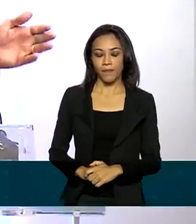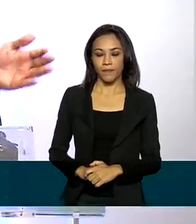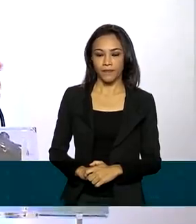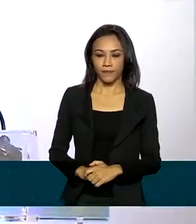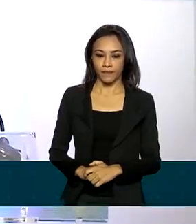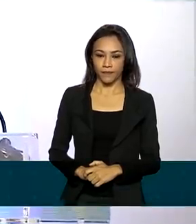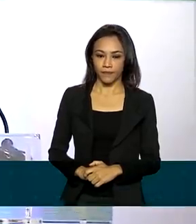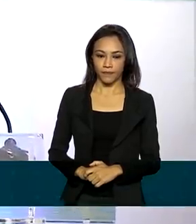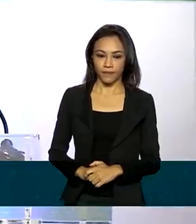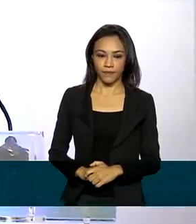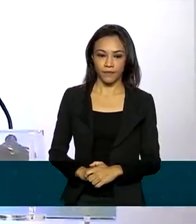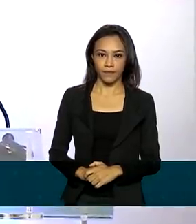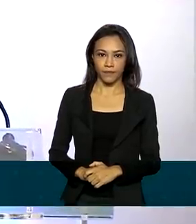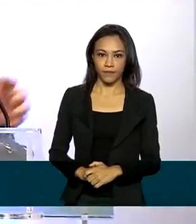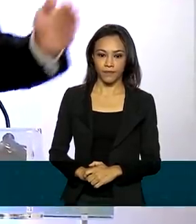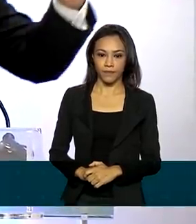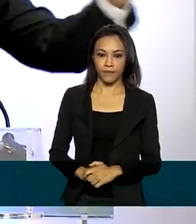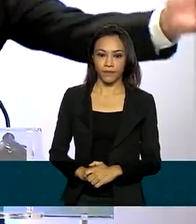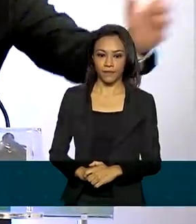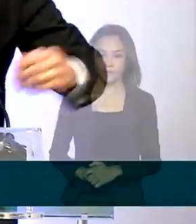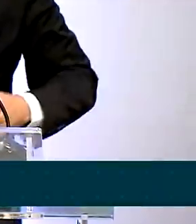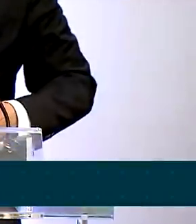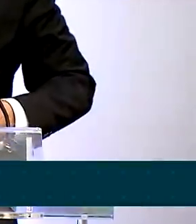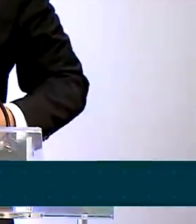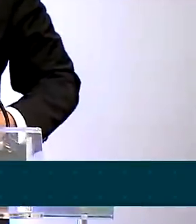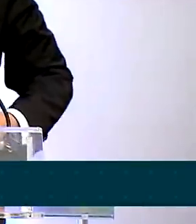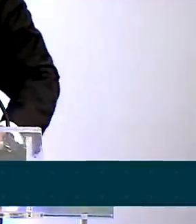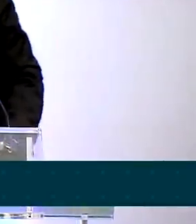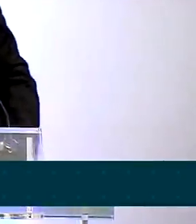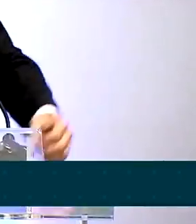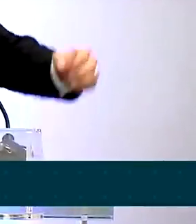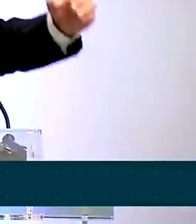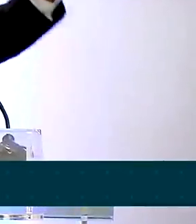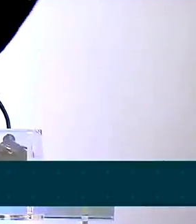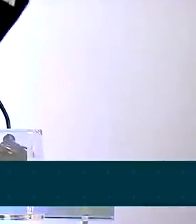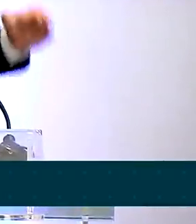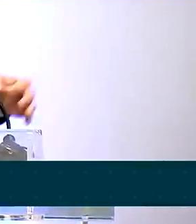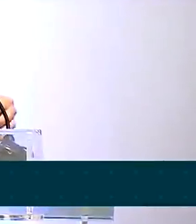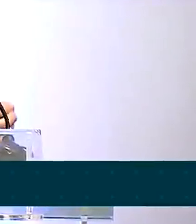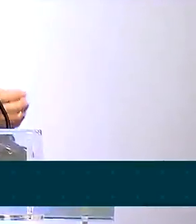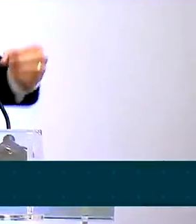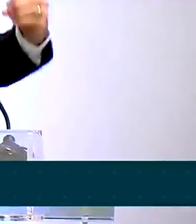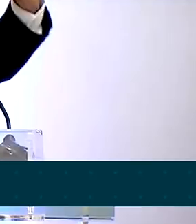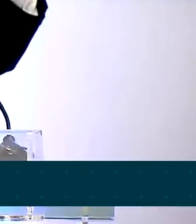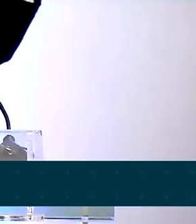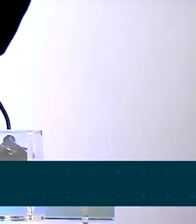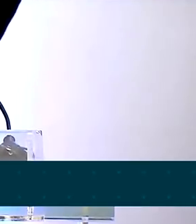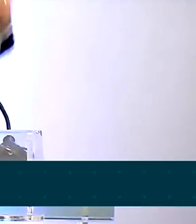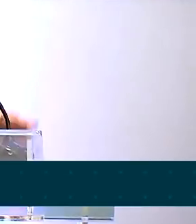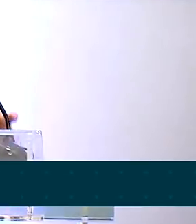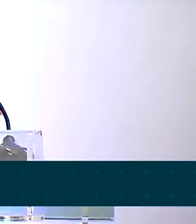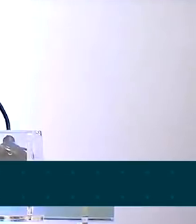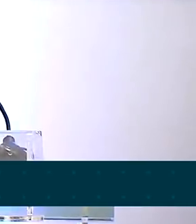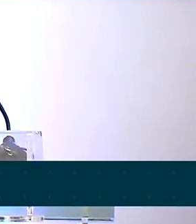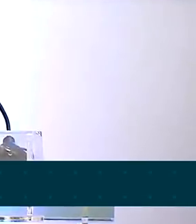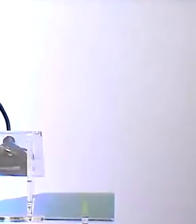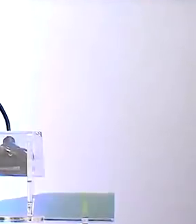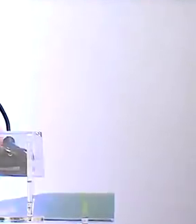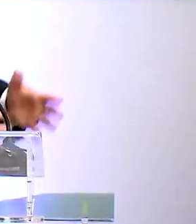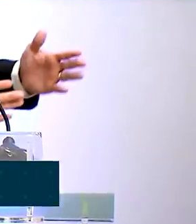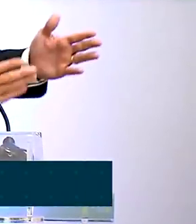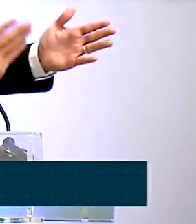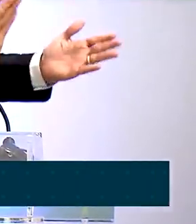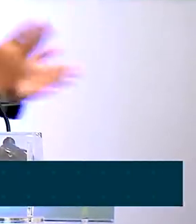benefício não chegava lá na ponta. Dona Maria, seu Zé, tinha que muitas vezes pegar um transporte, gastar um dinheiro que já não tinha presidente,